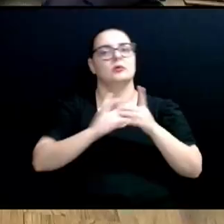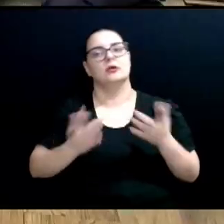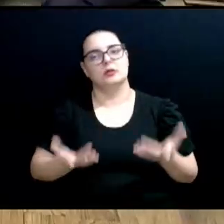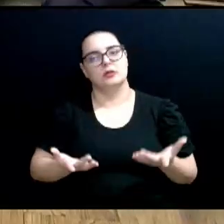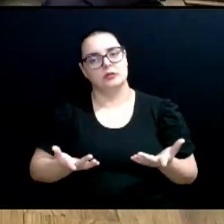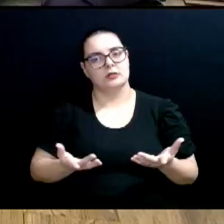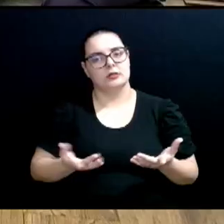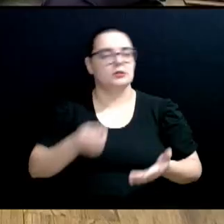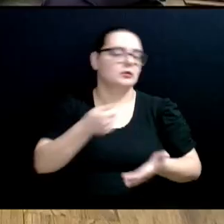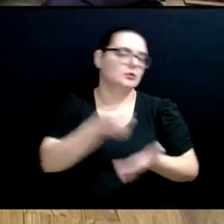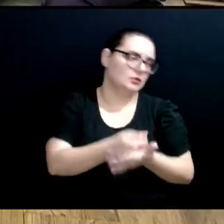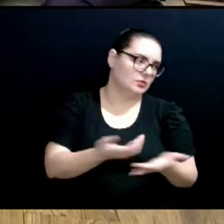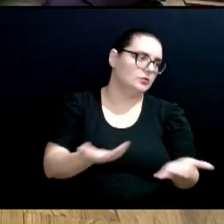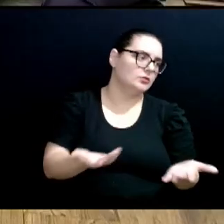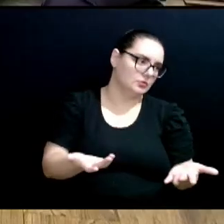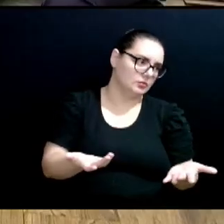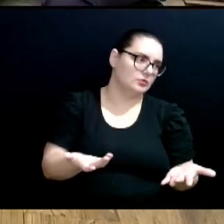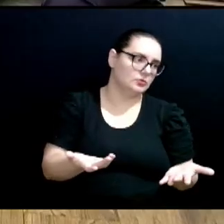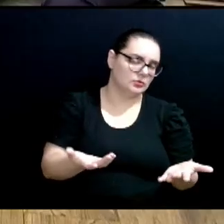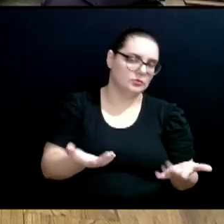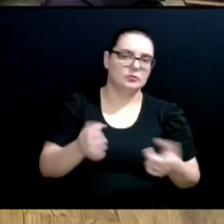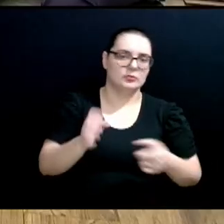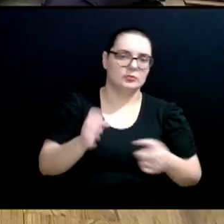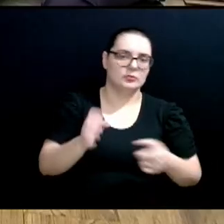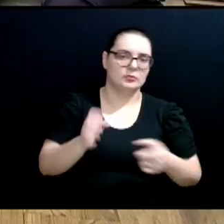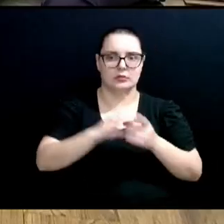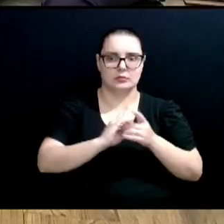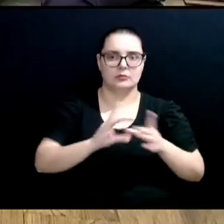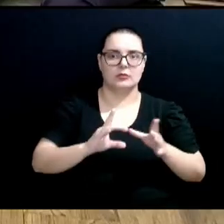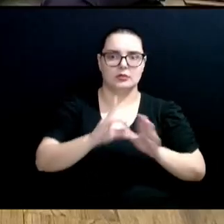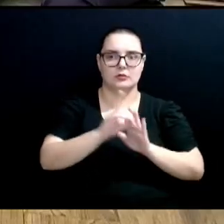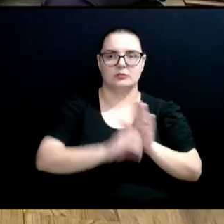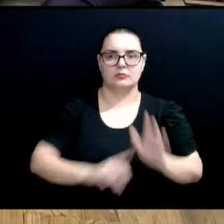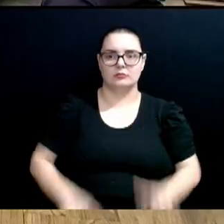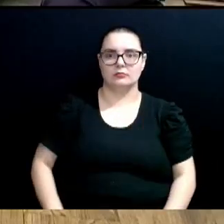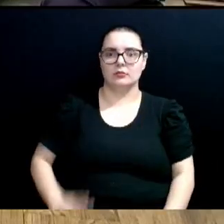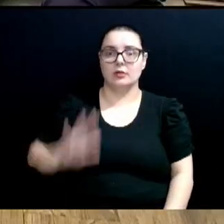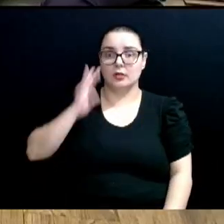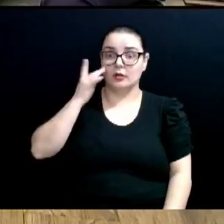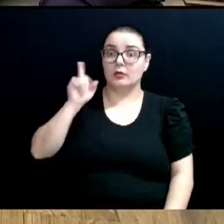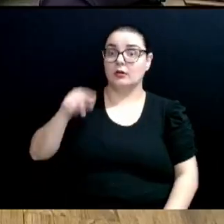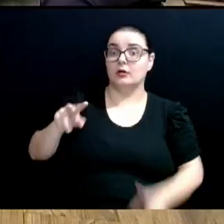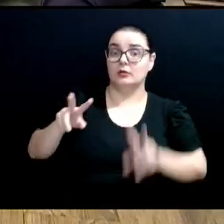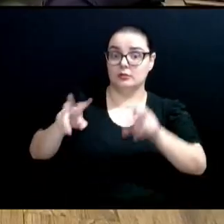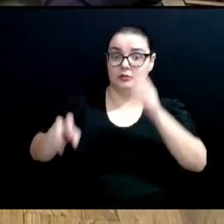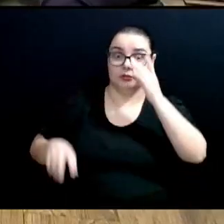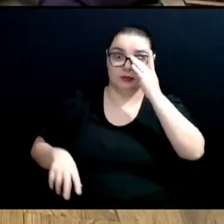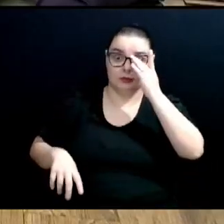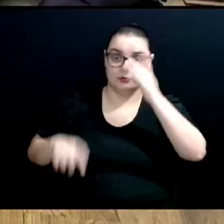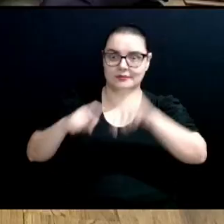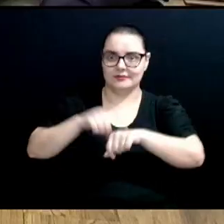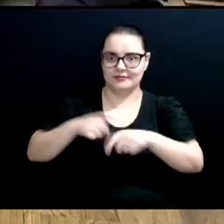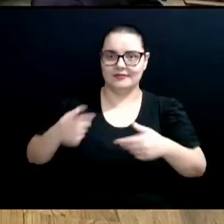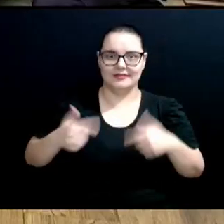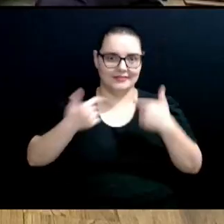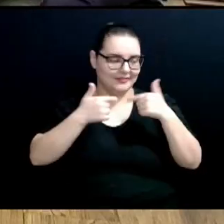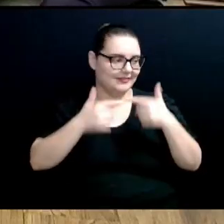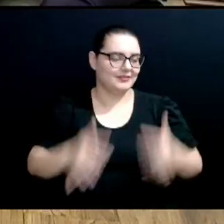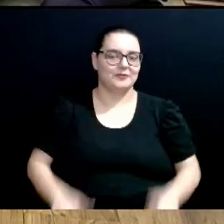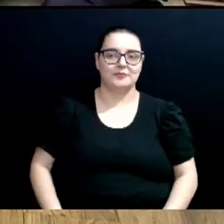garantia do Estado Democrático de Direito? Acho que esse é o assunto do momento. Eu, particularmente, até gosto de